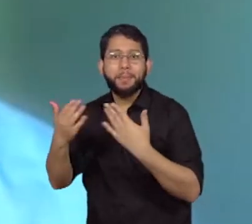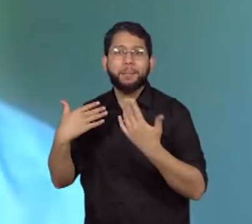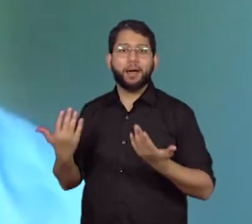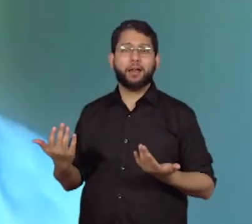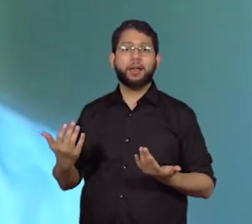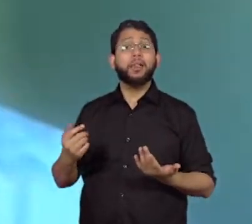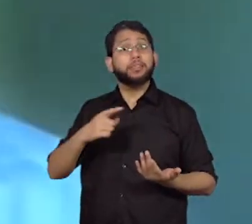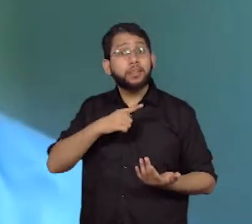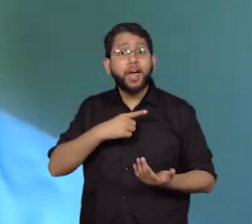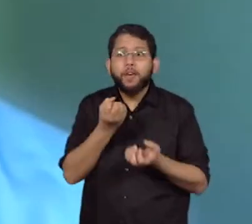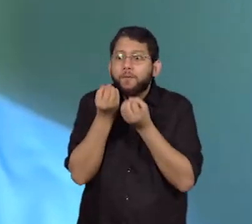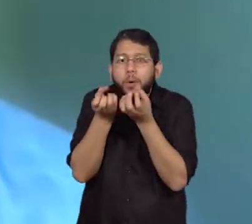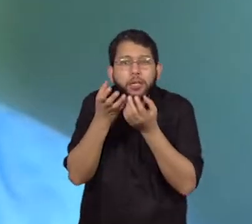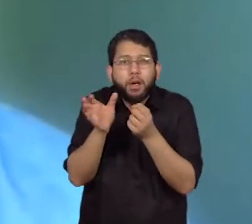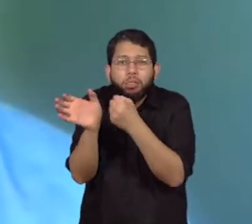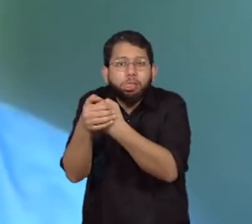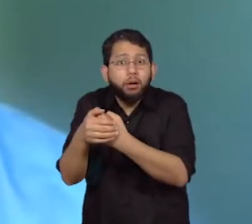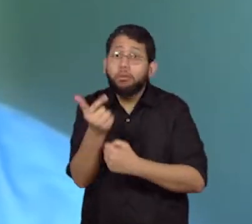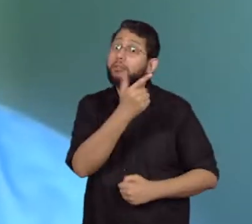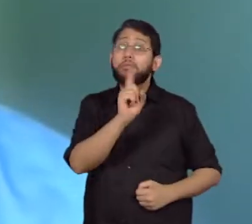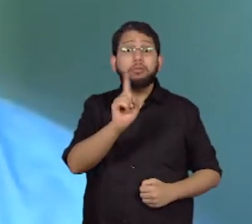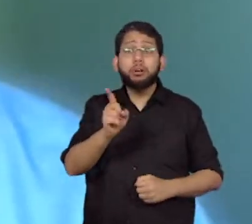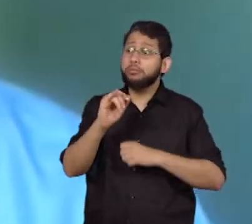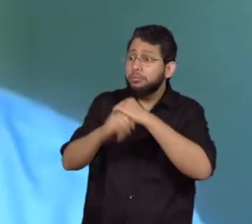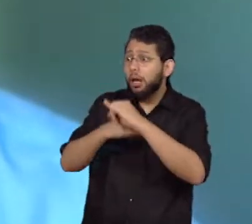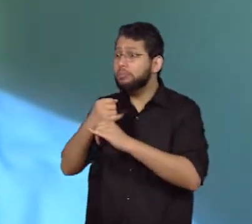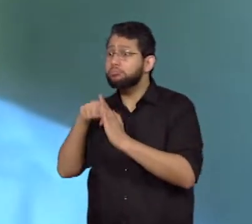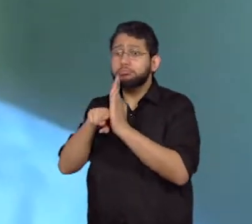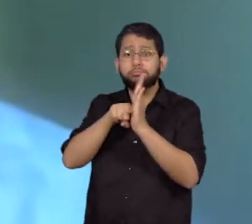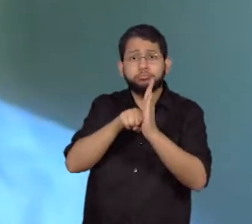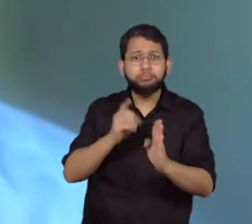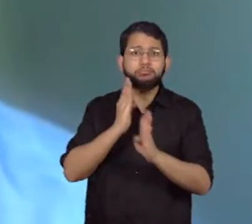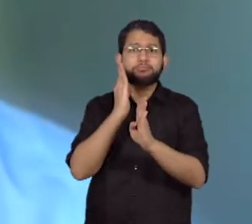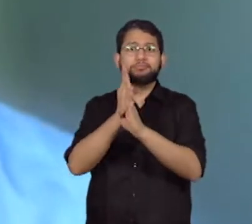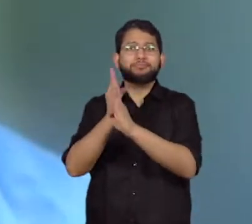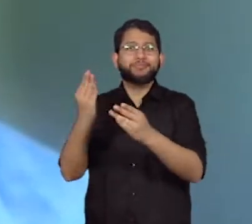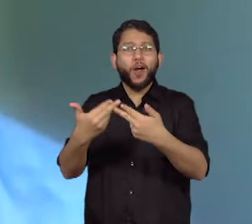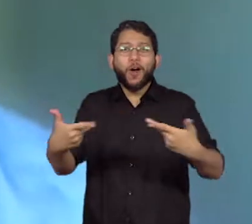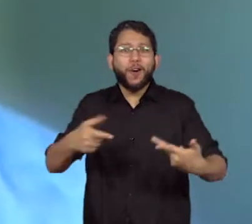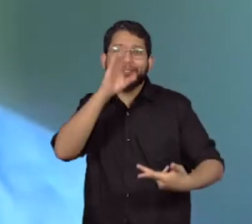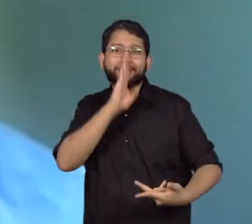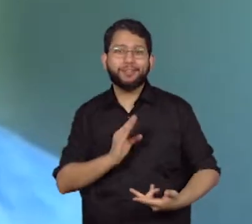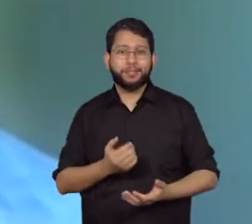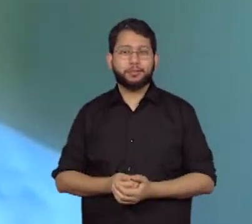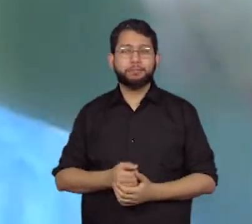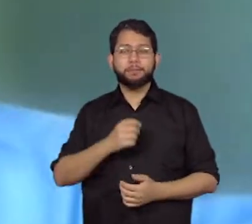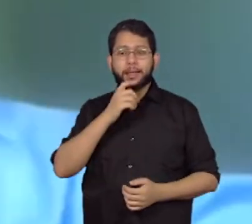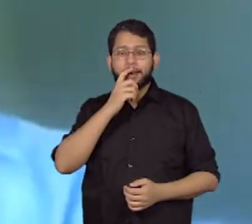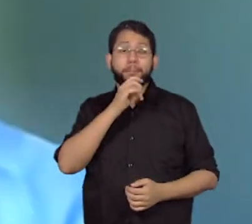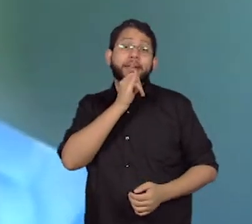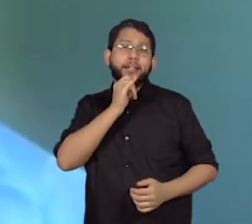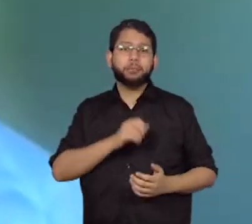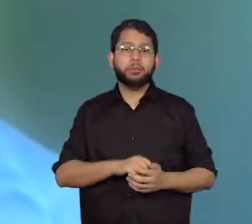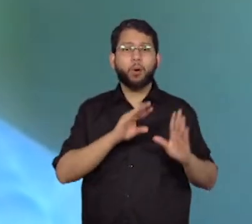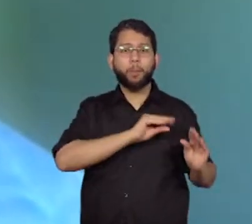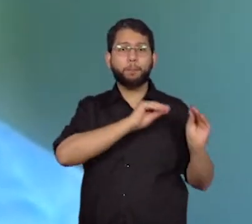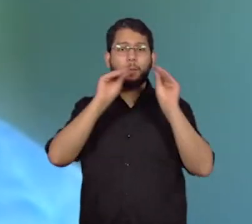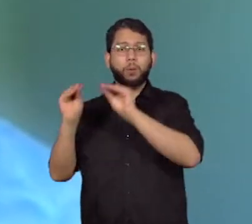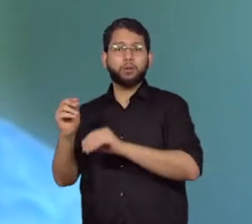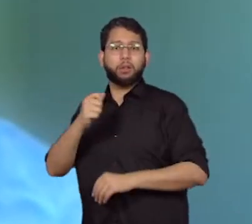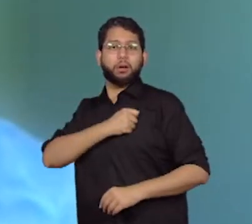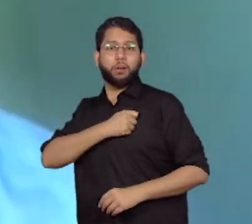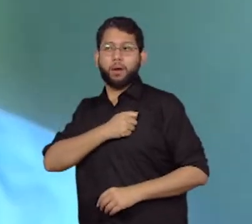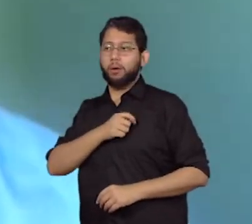é acessível, gratuito. A limitação que eu tive de ter que vir para o exterior para poder consumir